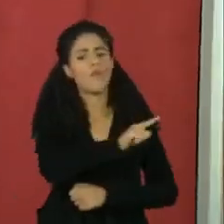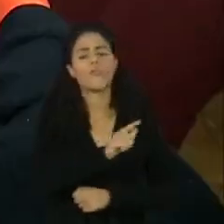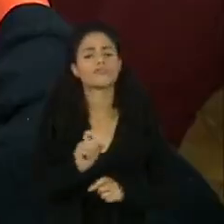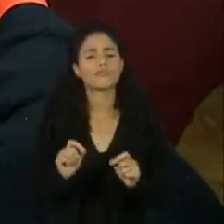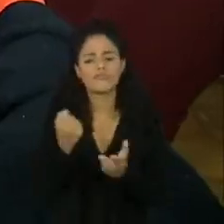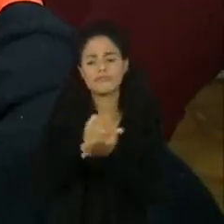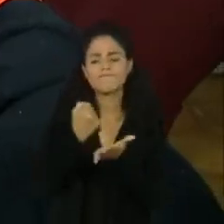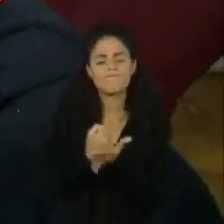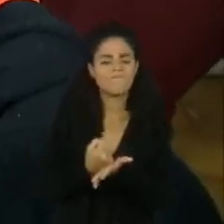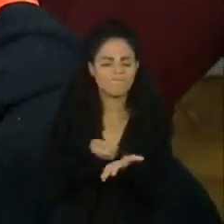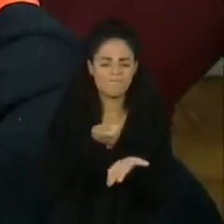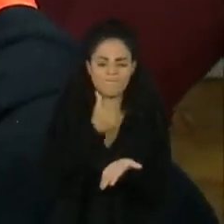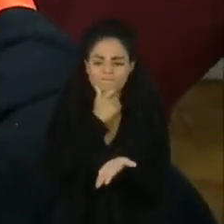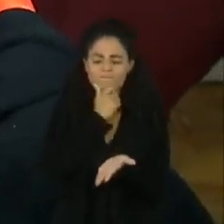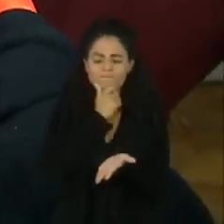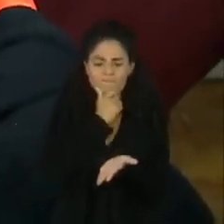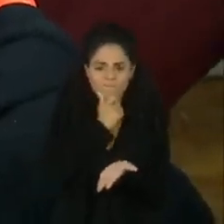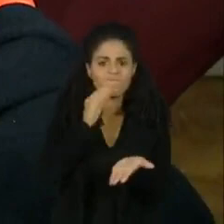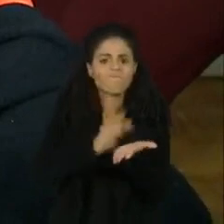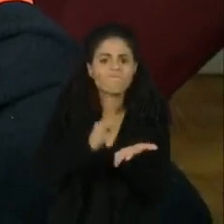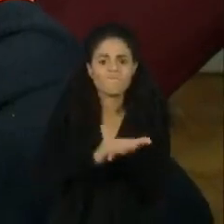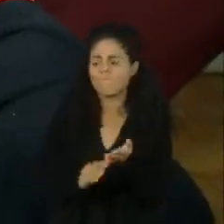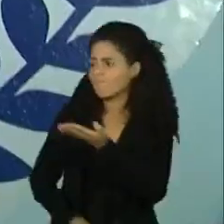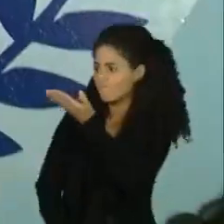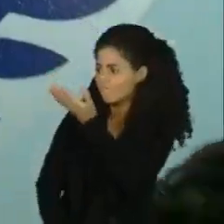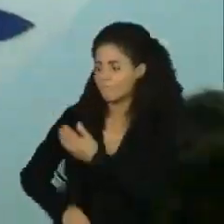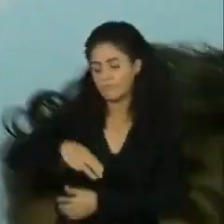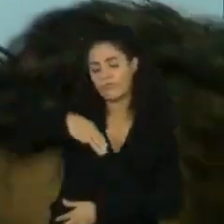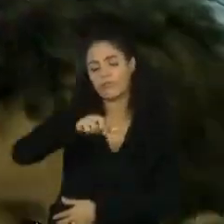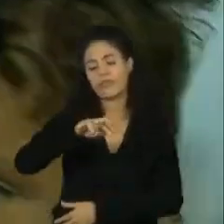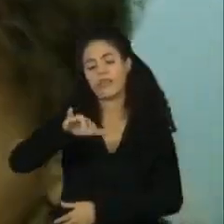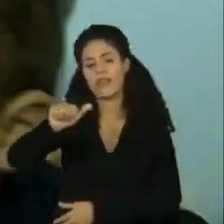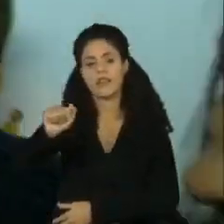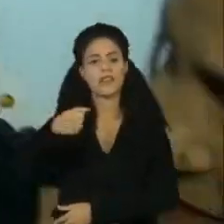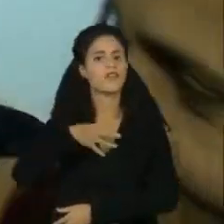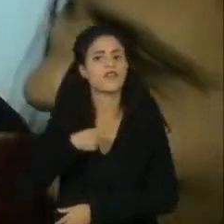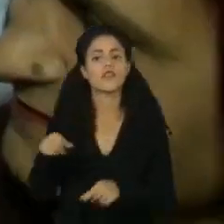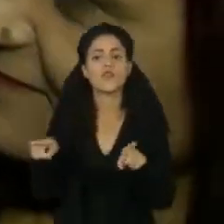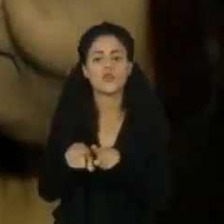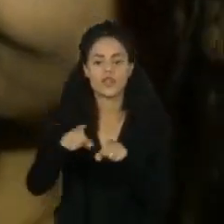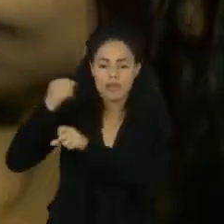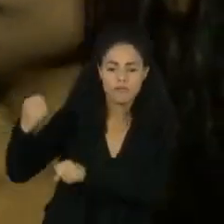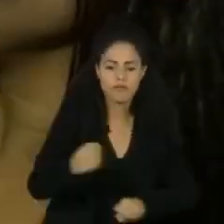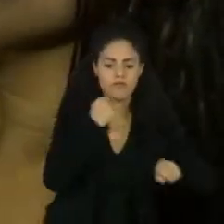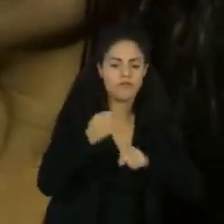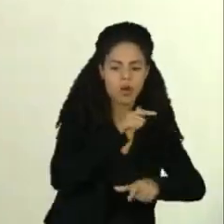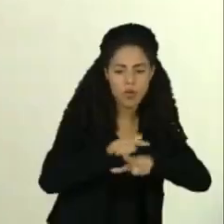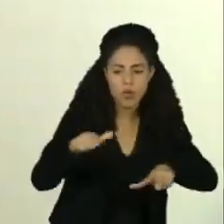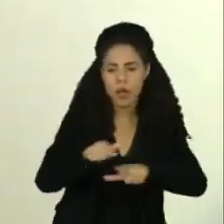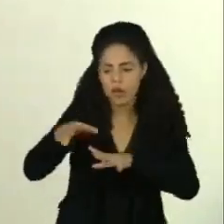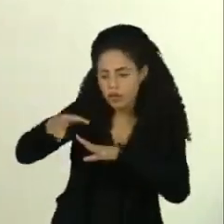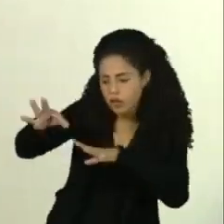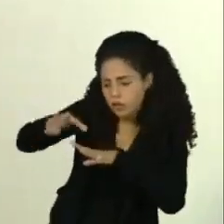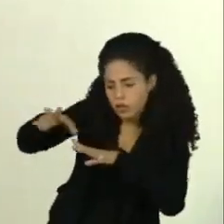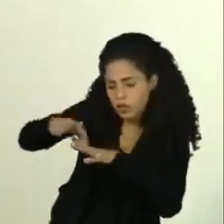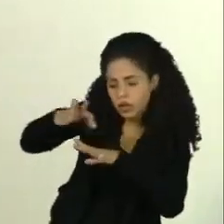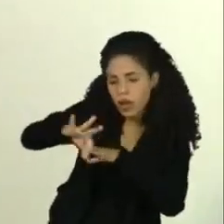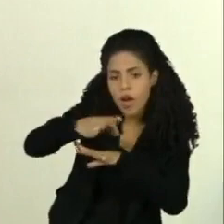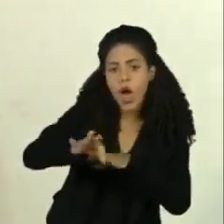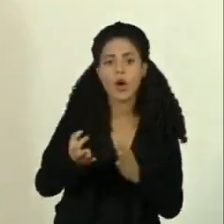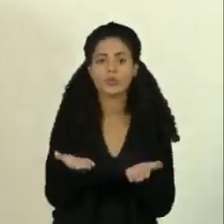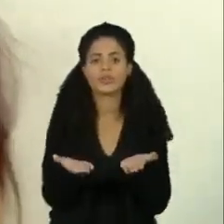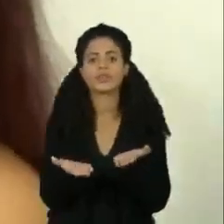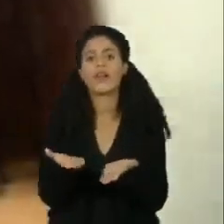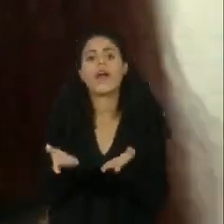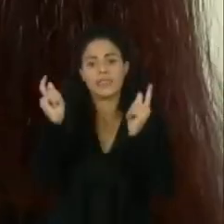carteira. Esse foi o desafio da Maria quando teve o Iago. Hoje, a diarista em manicure conseguiu equilibrar tudo, deixando o pequeno